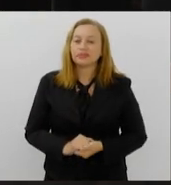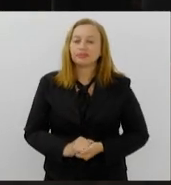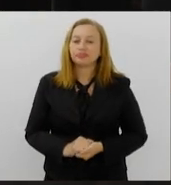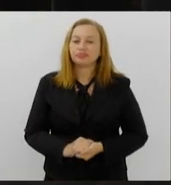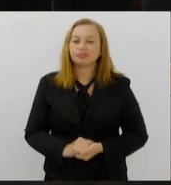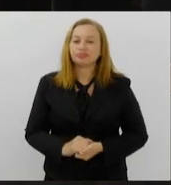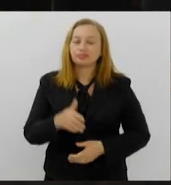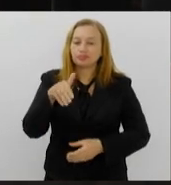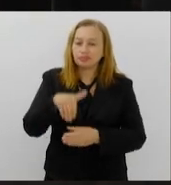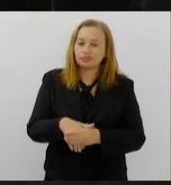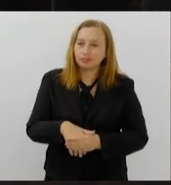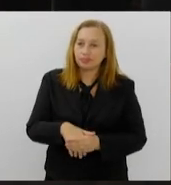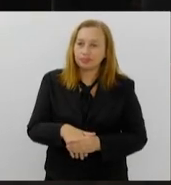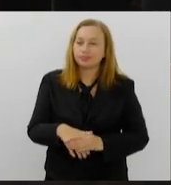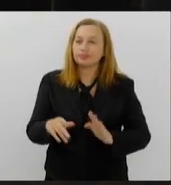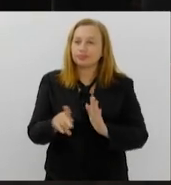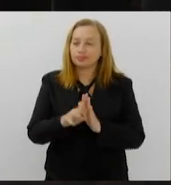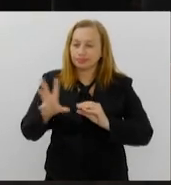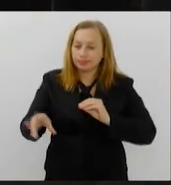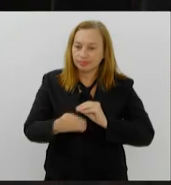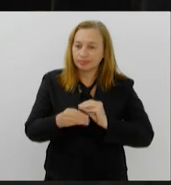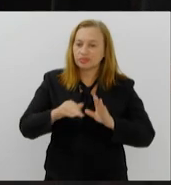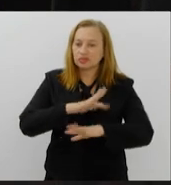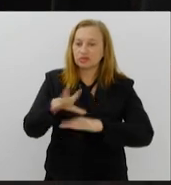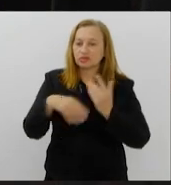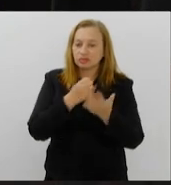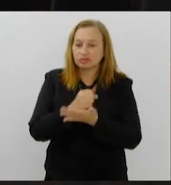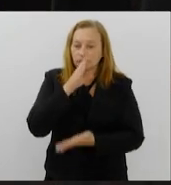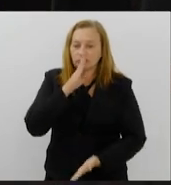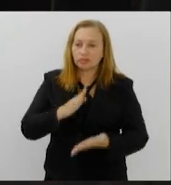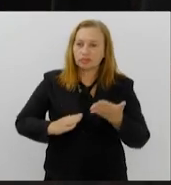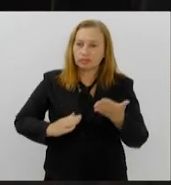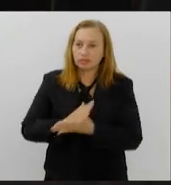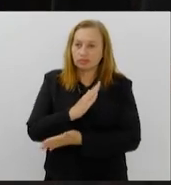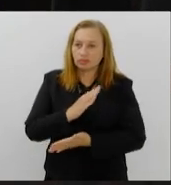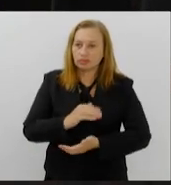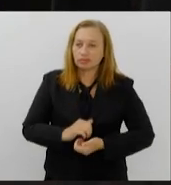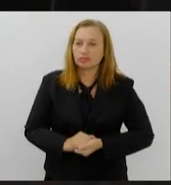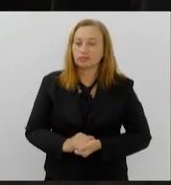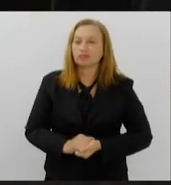Aprovado. Em votação, projeto assim emendado. Senhores que aprovam, permaneçam como